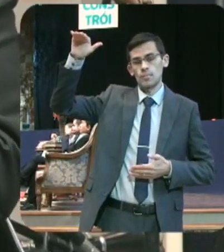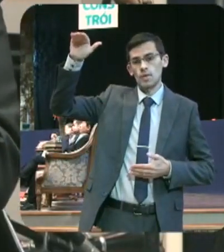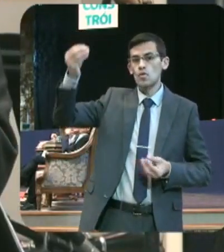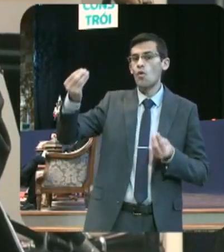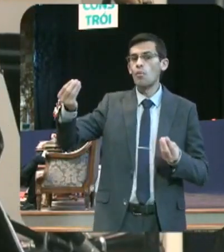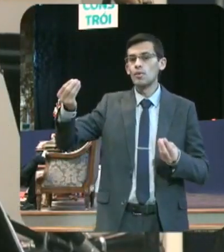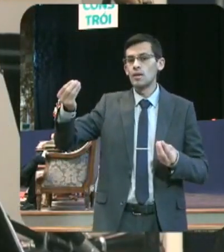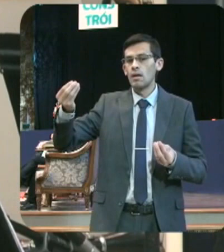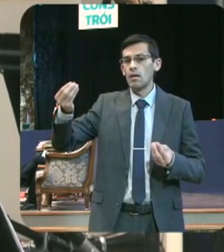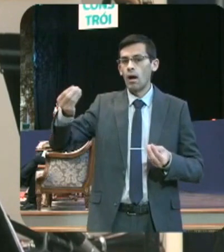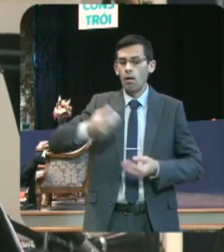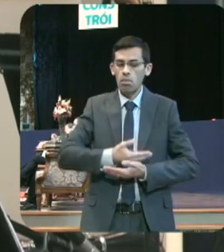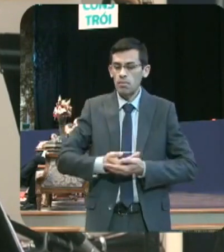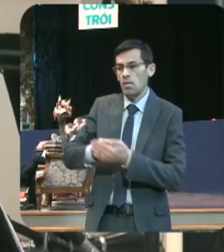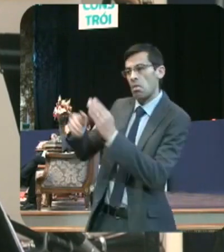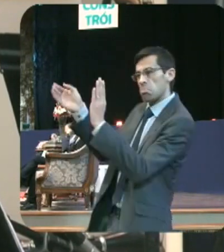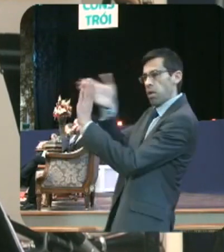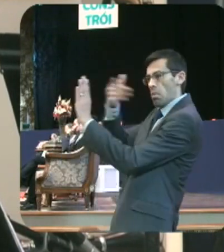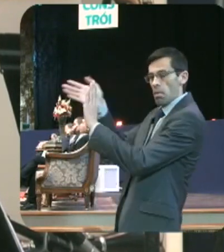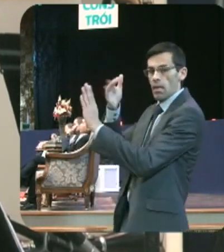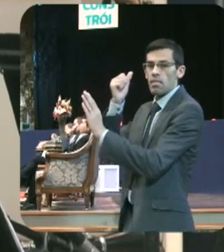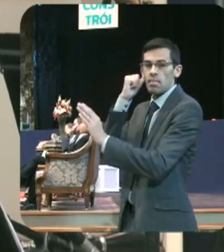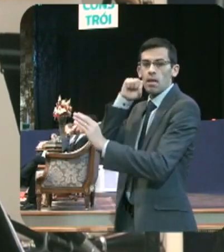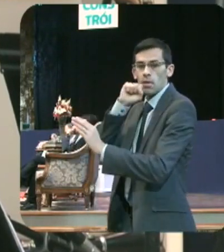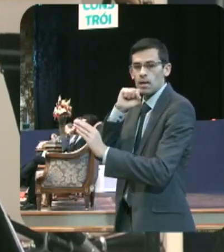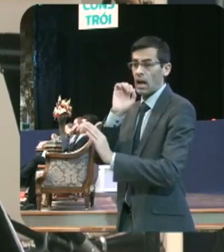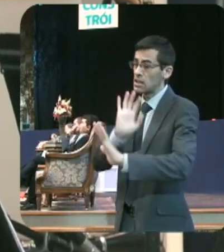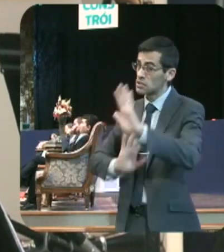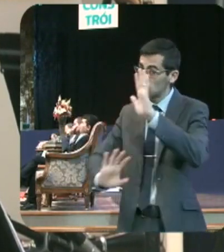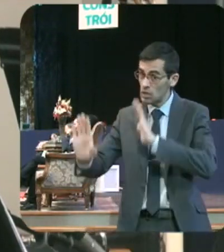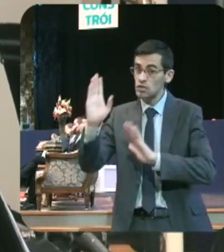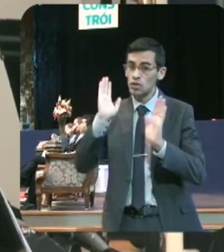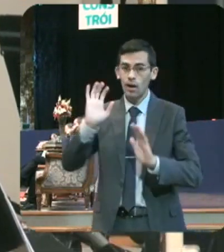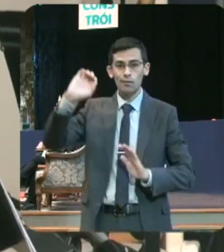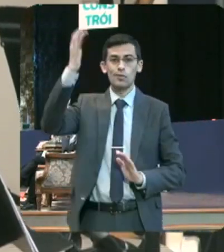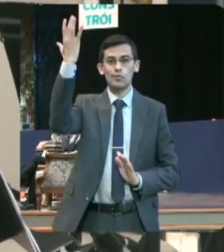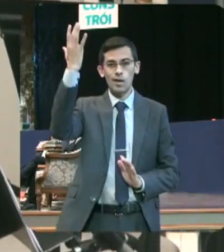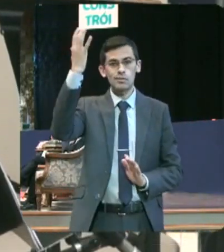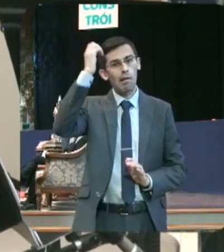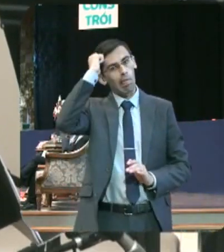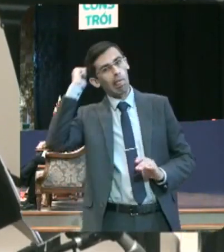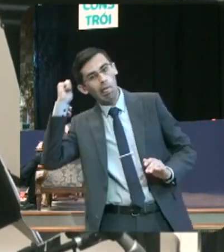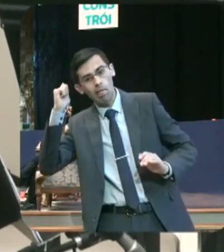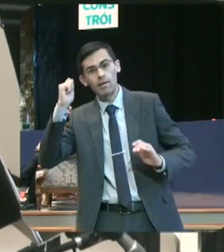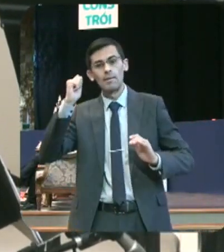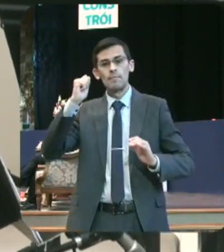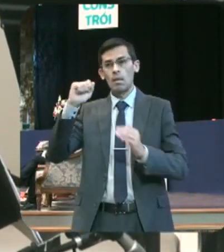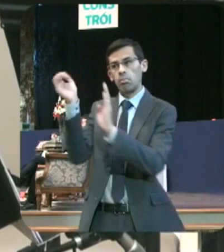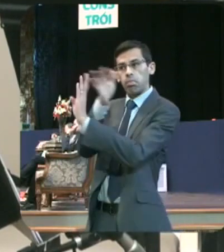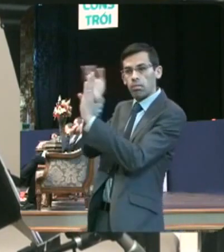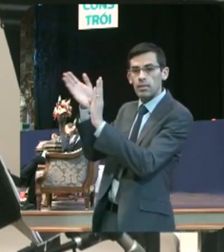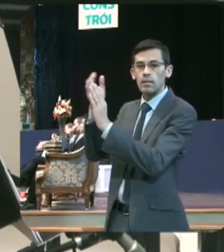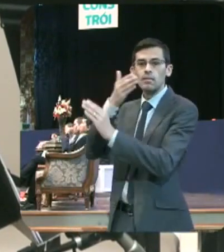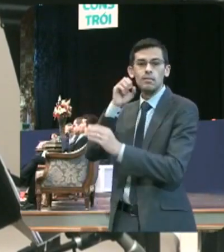Ele ia dar um tapa na mãe de vez em quando, já dá de vez em quando, né? Fala a verdade, puxa o cabelo,